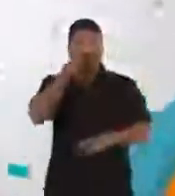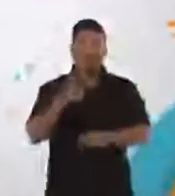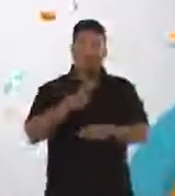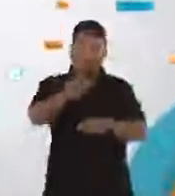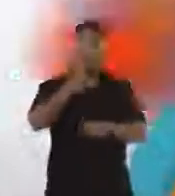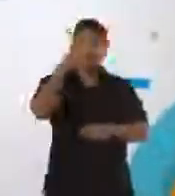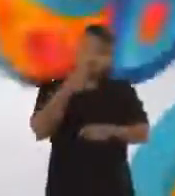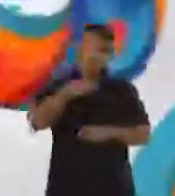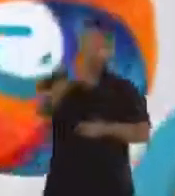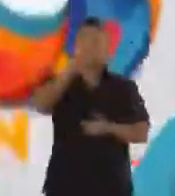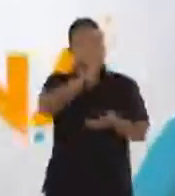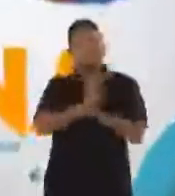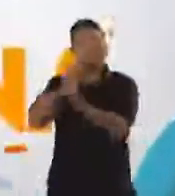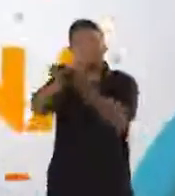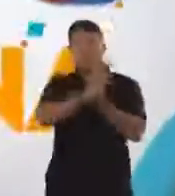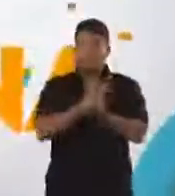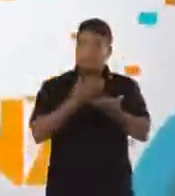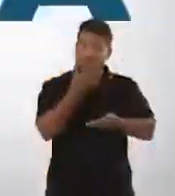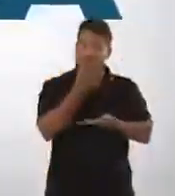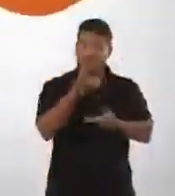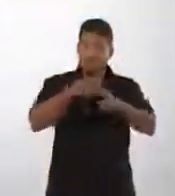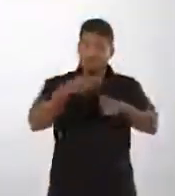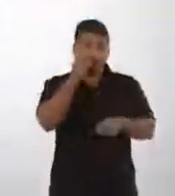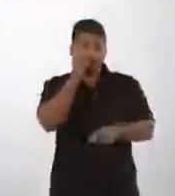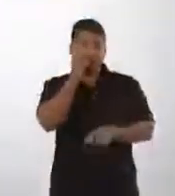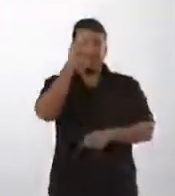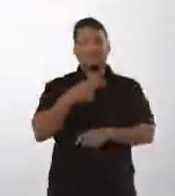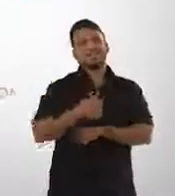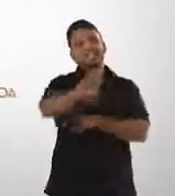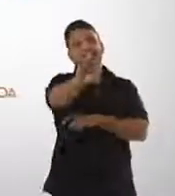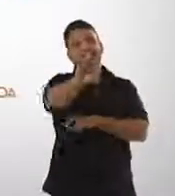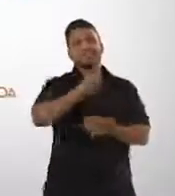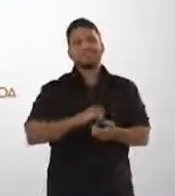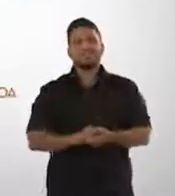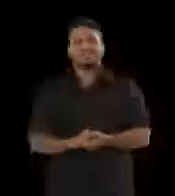Doutor Pessoa, é 15, é Teresina. Doutor Pessoa, é 15.